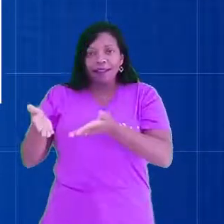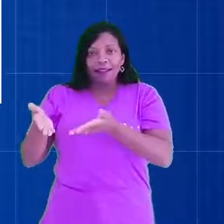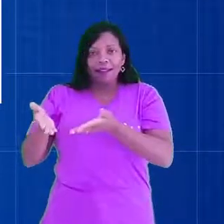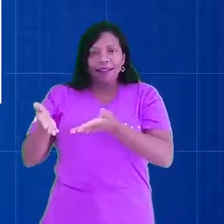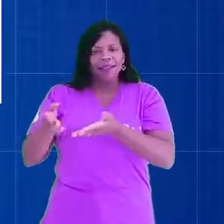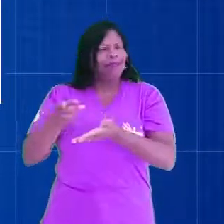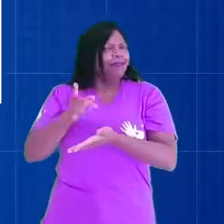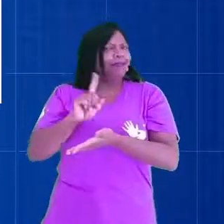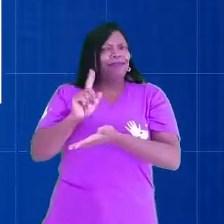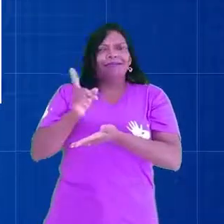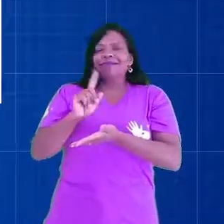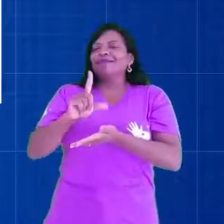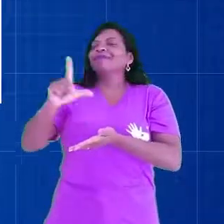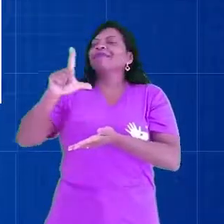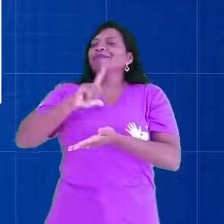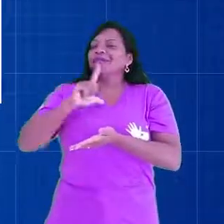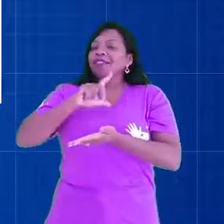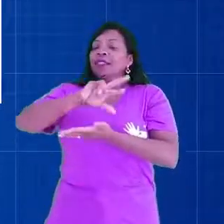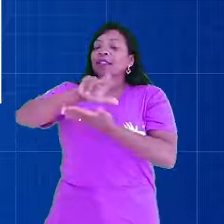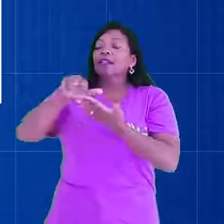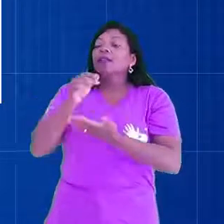Se a gente pegar, por exemplo, uma